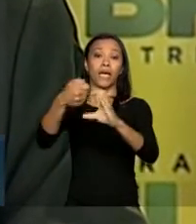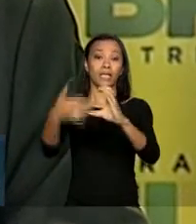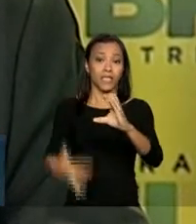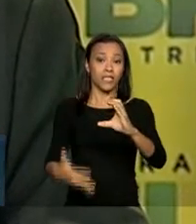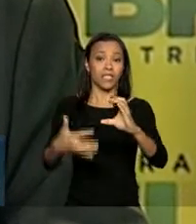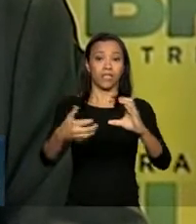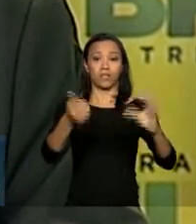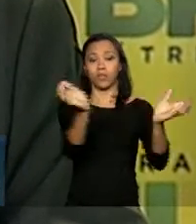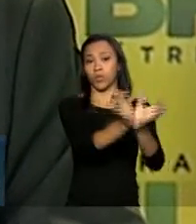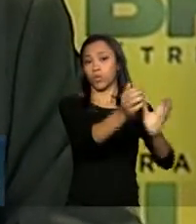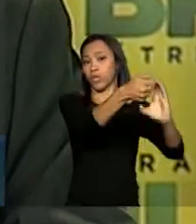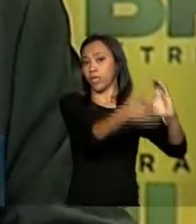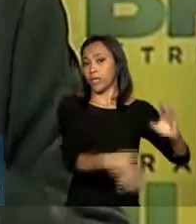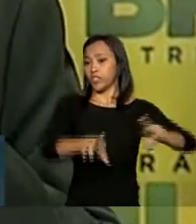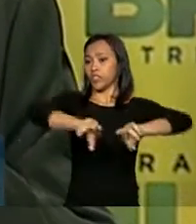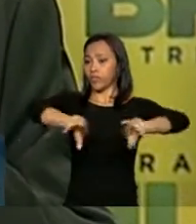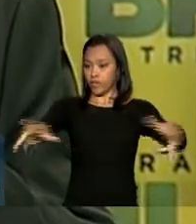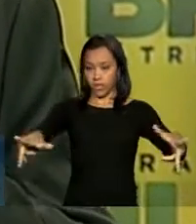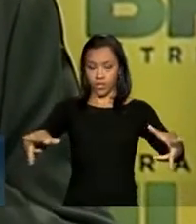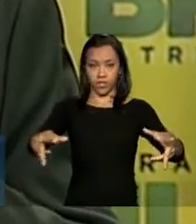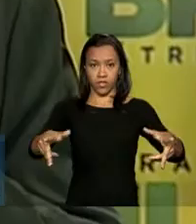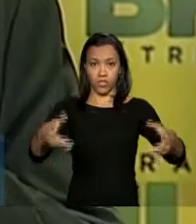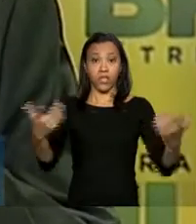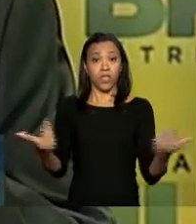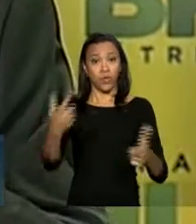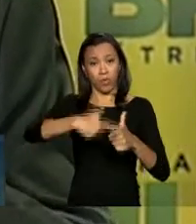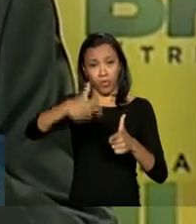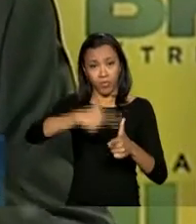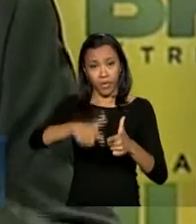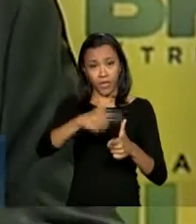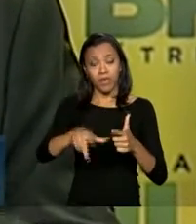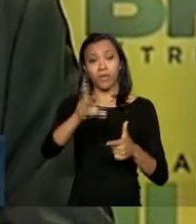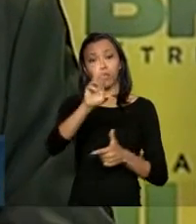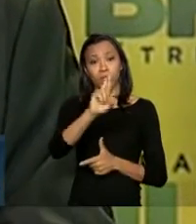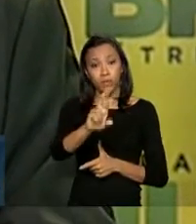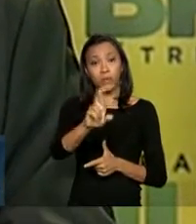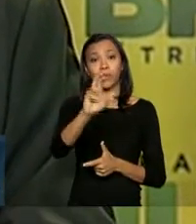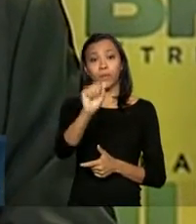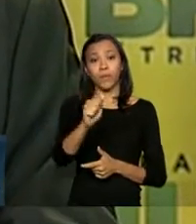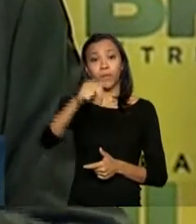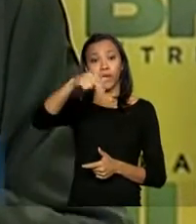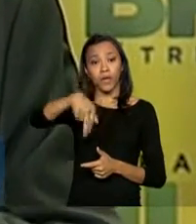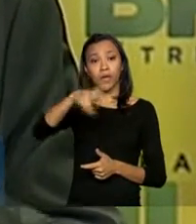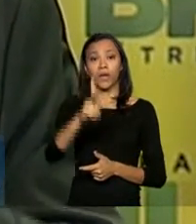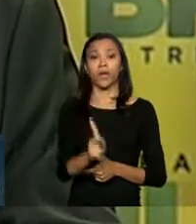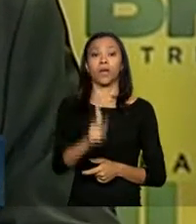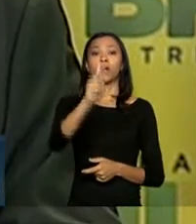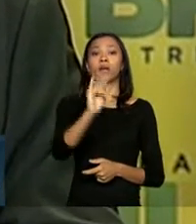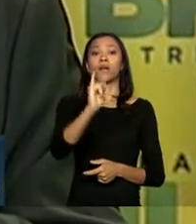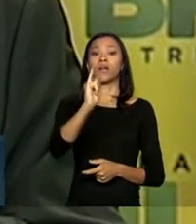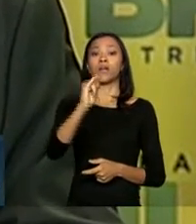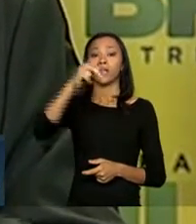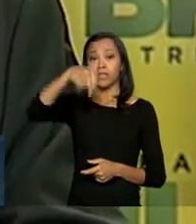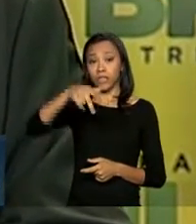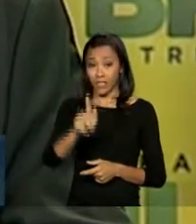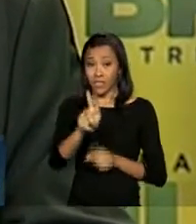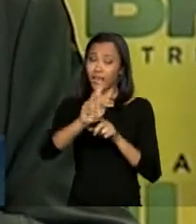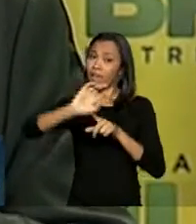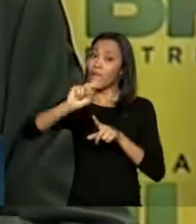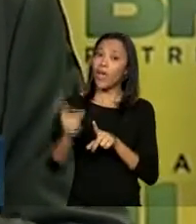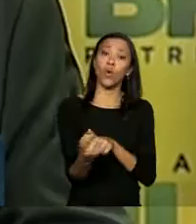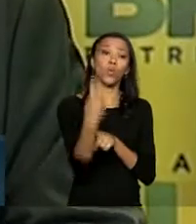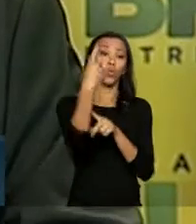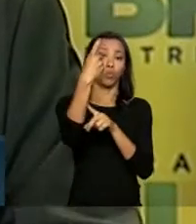muito diferentes. O problema do ranking é ser um único ranking. Um único ranking, ele produz um